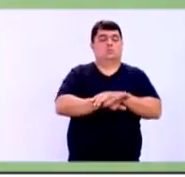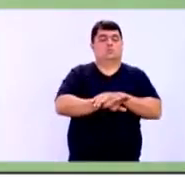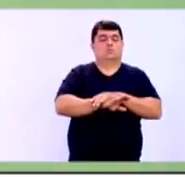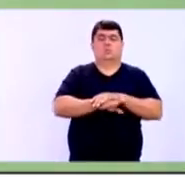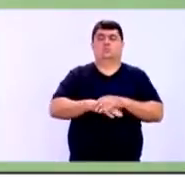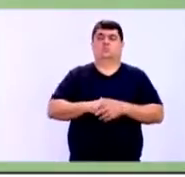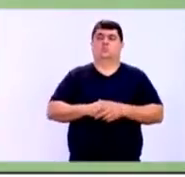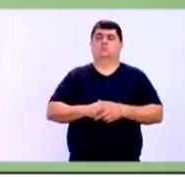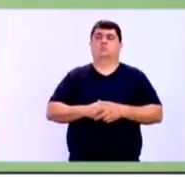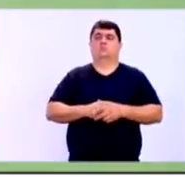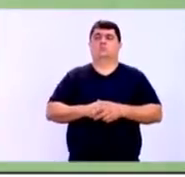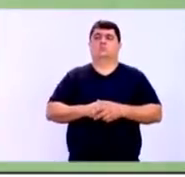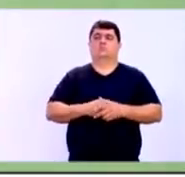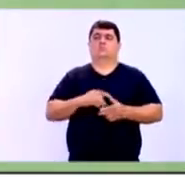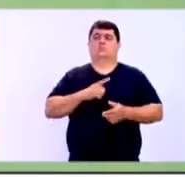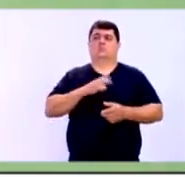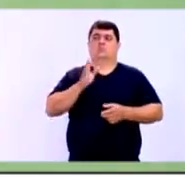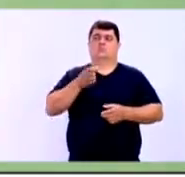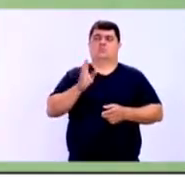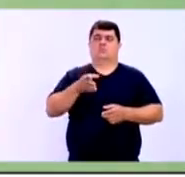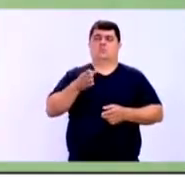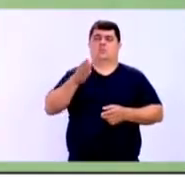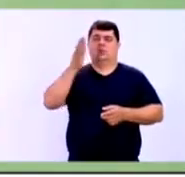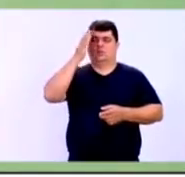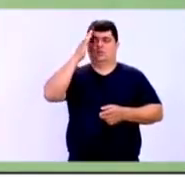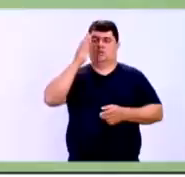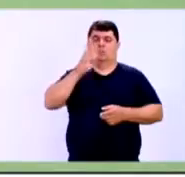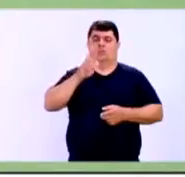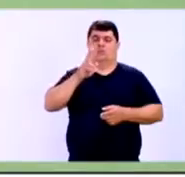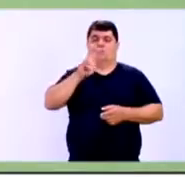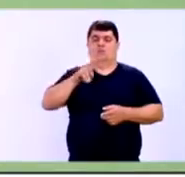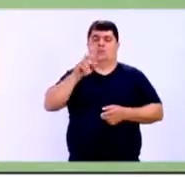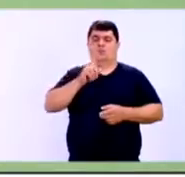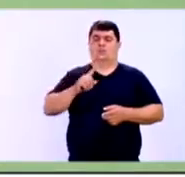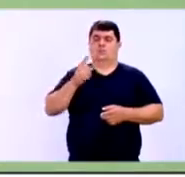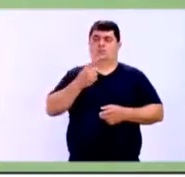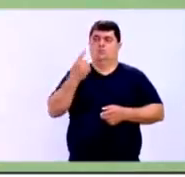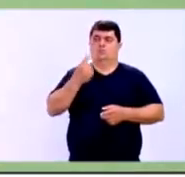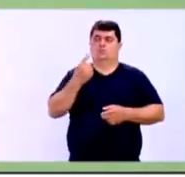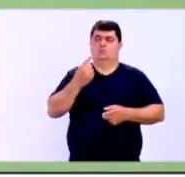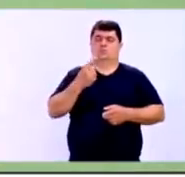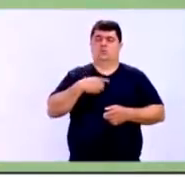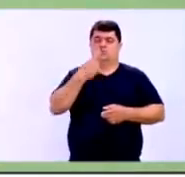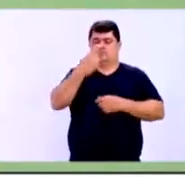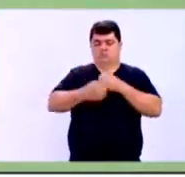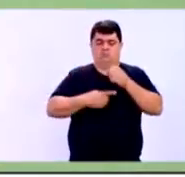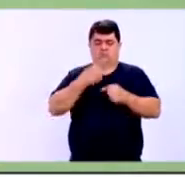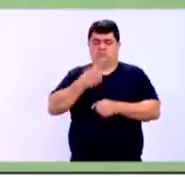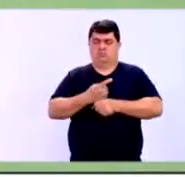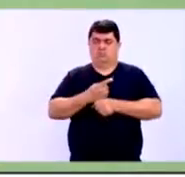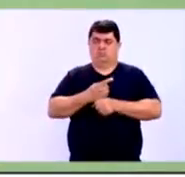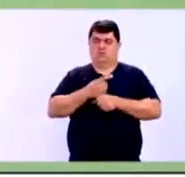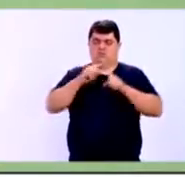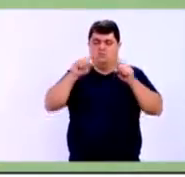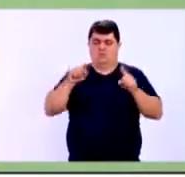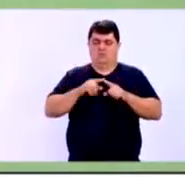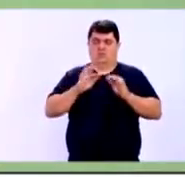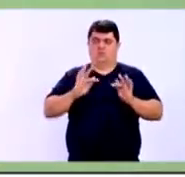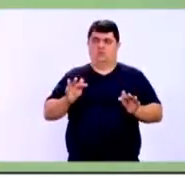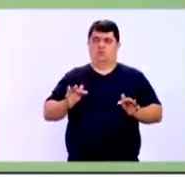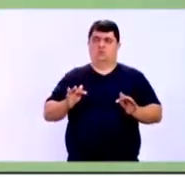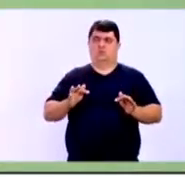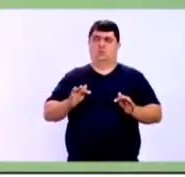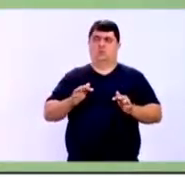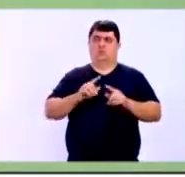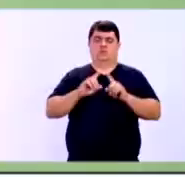materiais disponíveis. Automaticamente vai se achar um valor único, certo? Isso é feito uma vez no ano, uma fórmula simples, muitas vezes usado